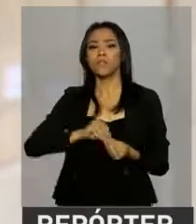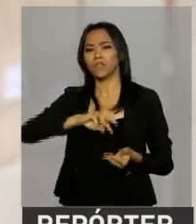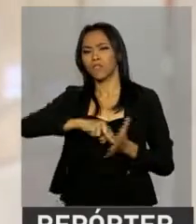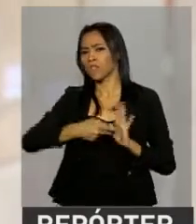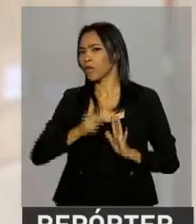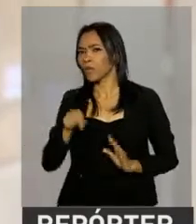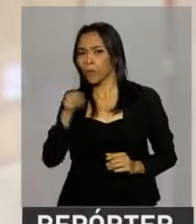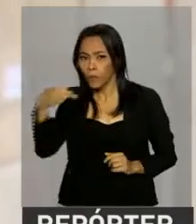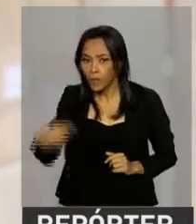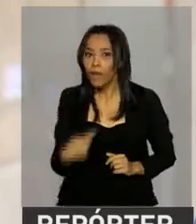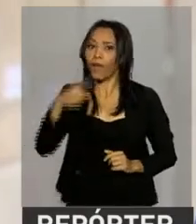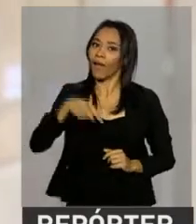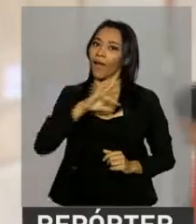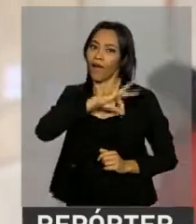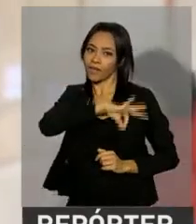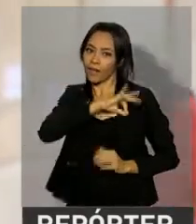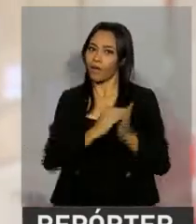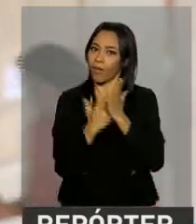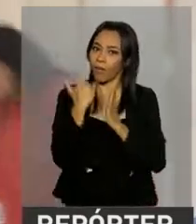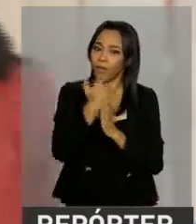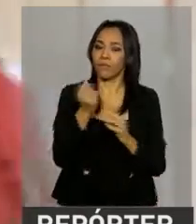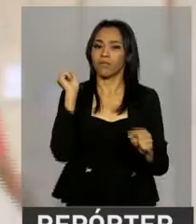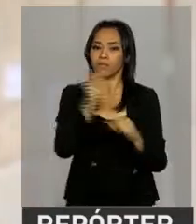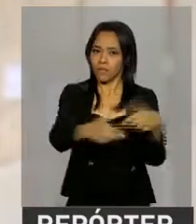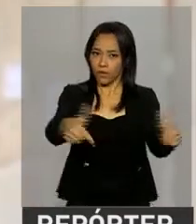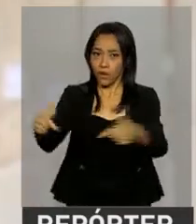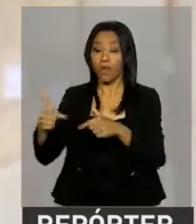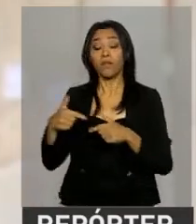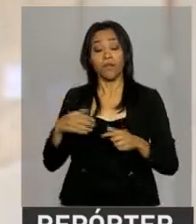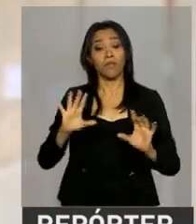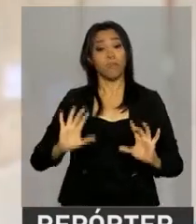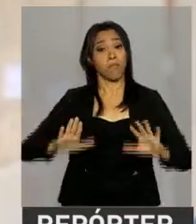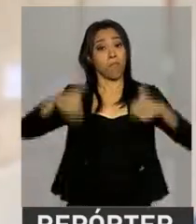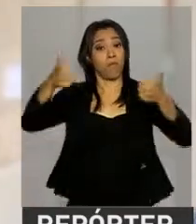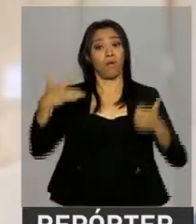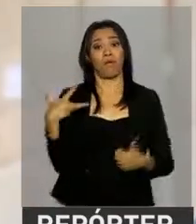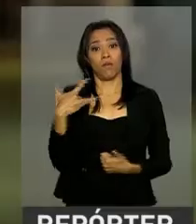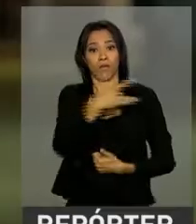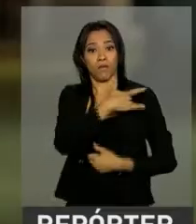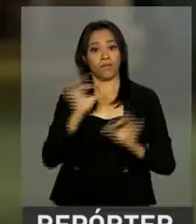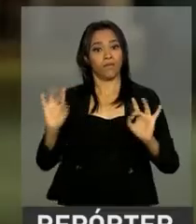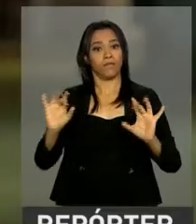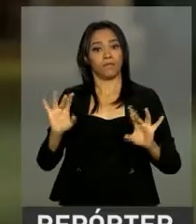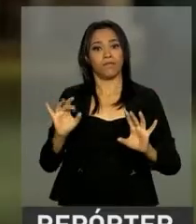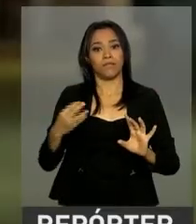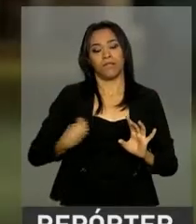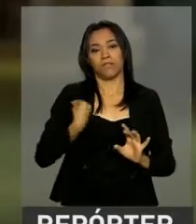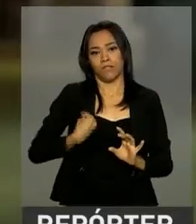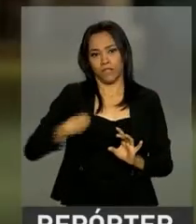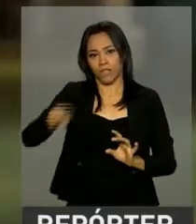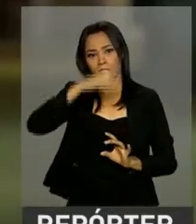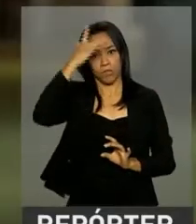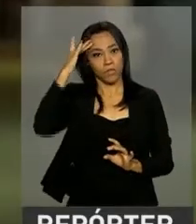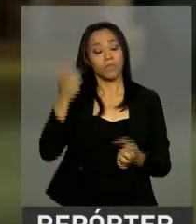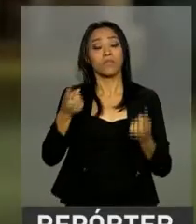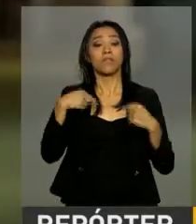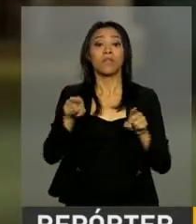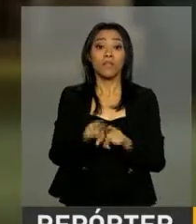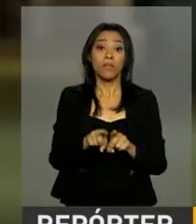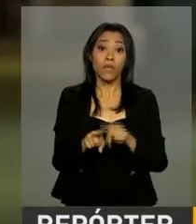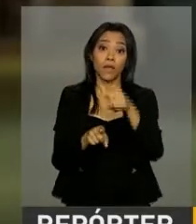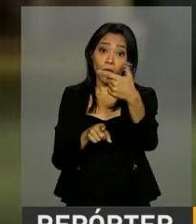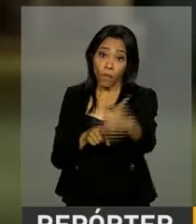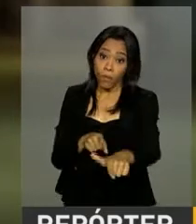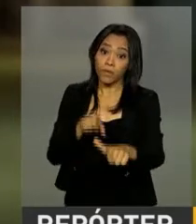prática em aumento de renda, aumento de emprego e melhoria da qualidade de vida das pessoas de modo geral. Além dos indicadores internos de início